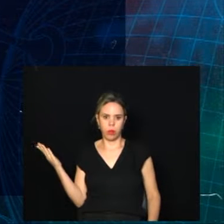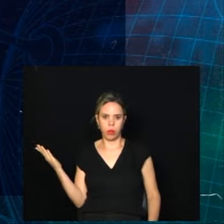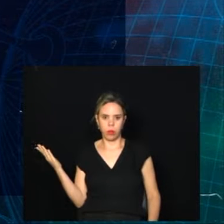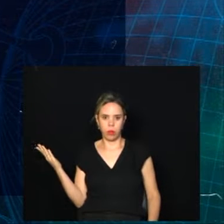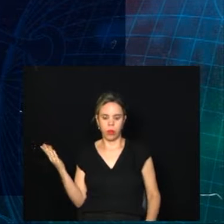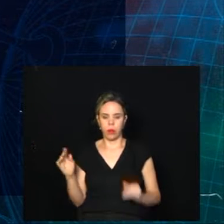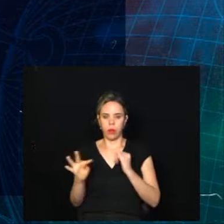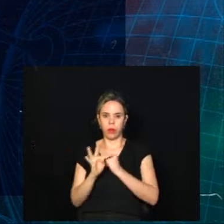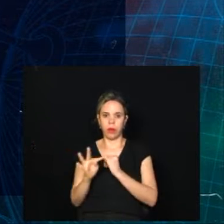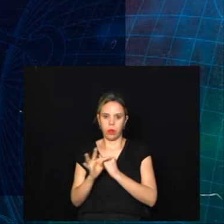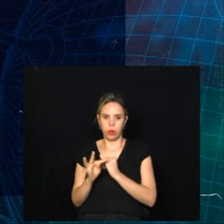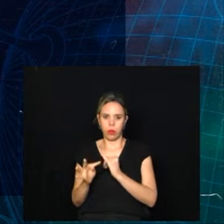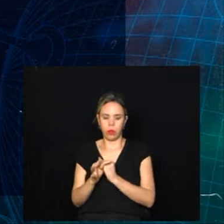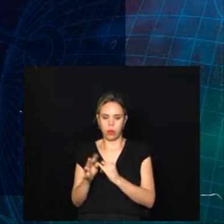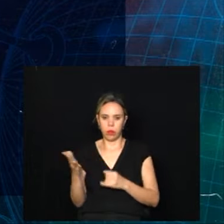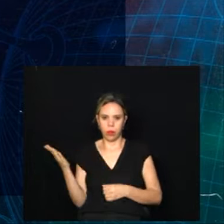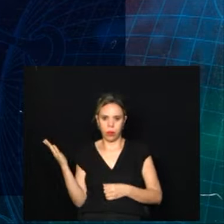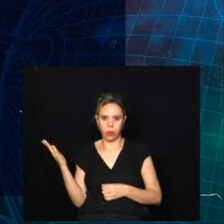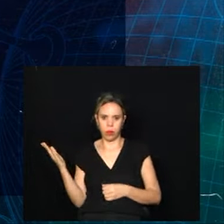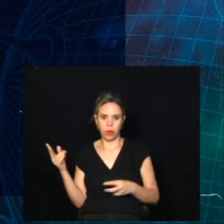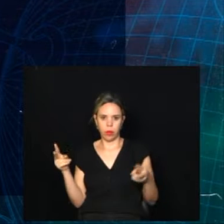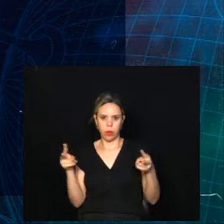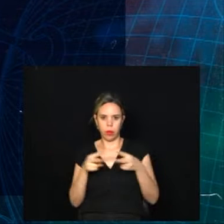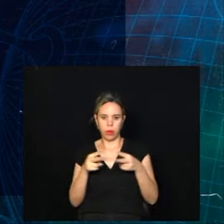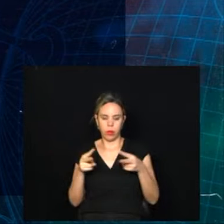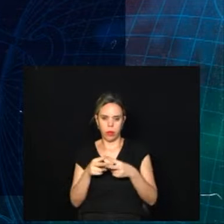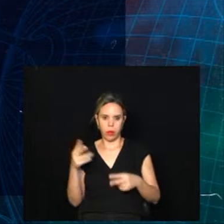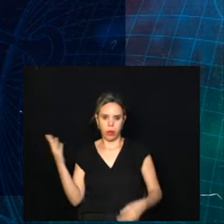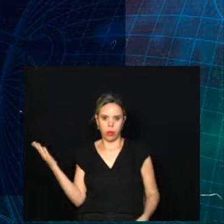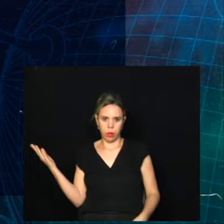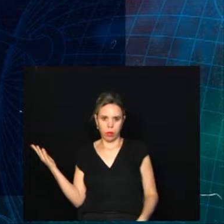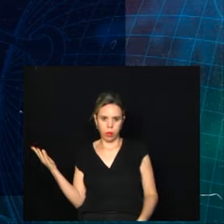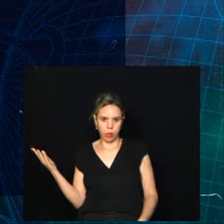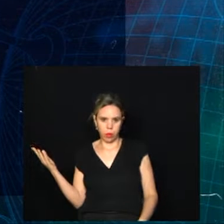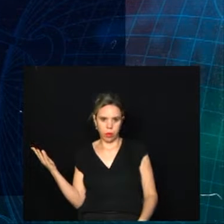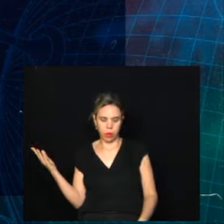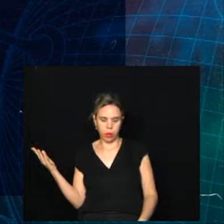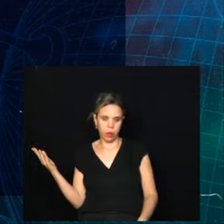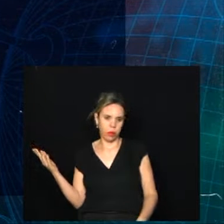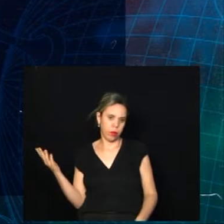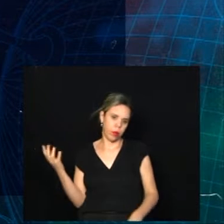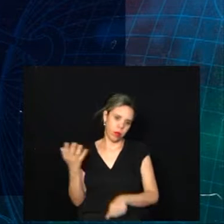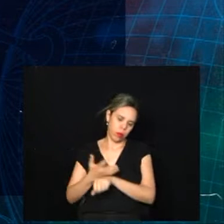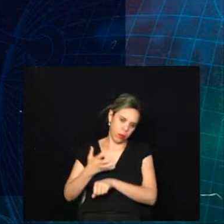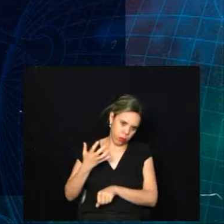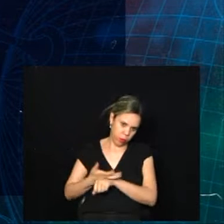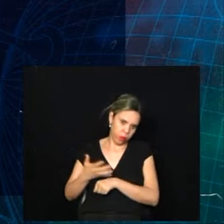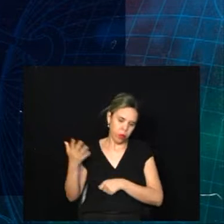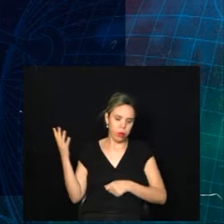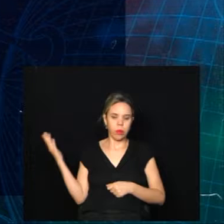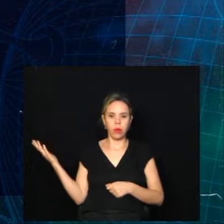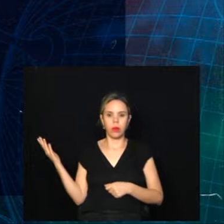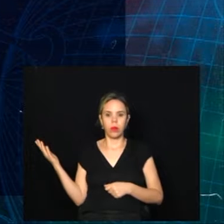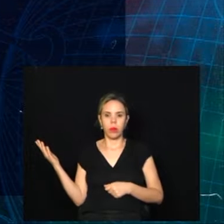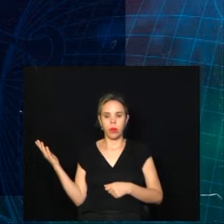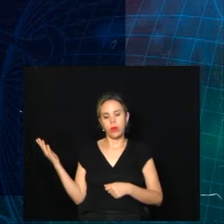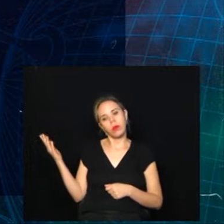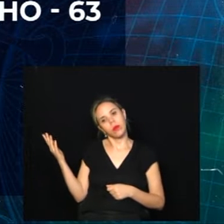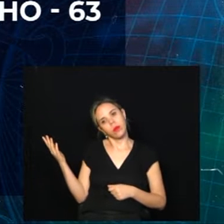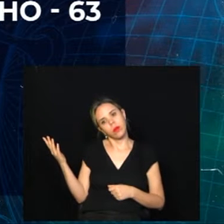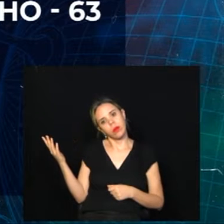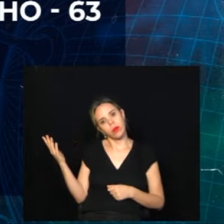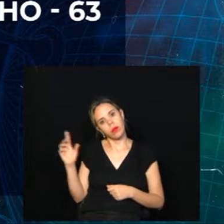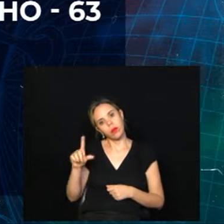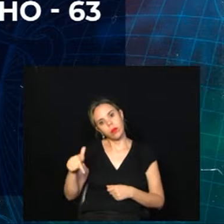391, Itatiba, 323, Paulínia, 295, Nova Odessa, 240.